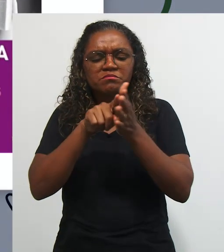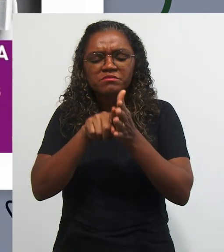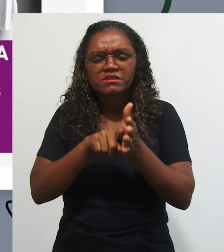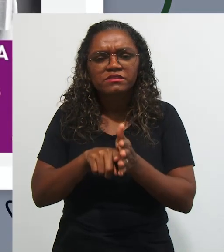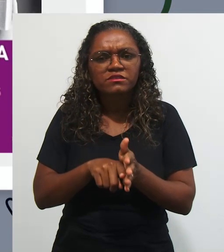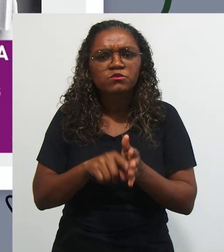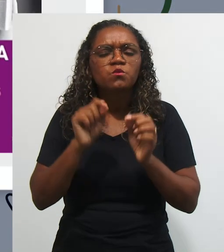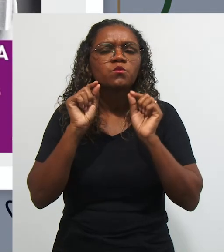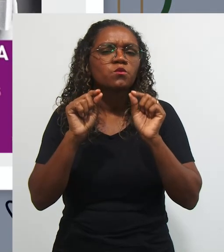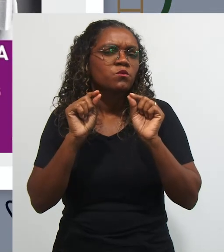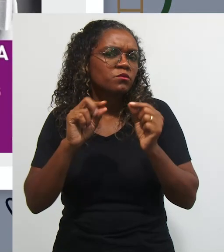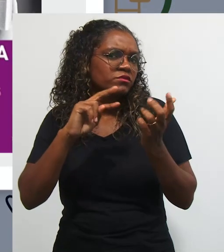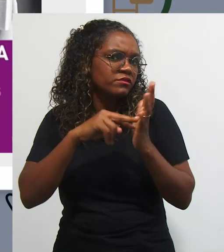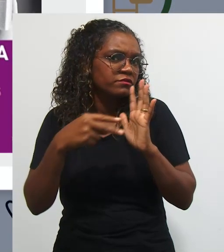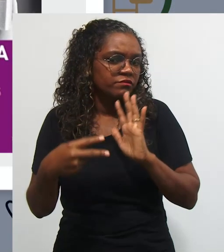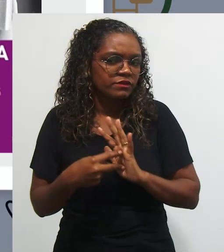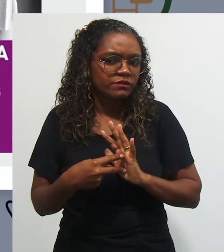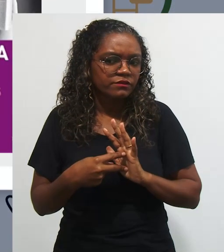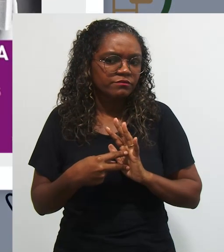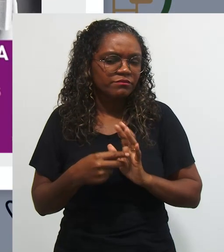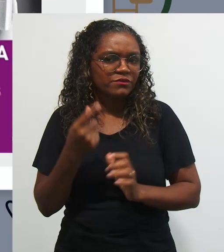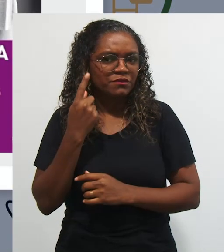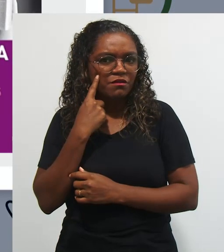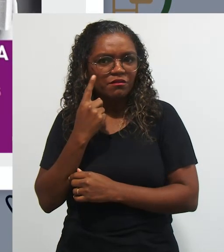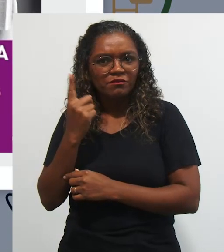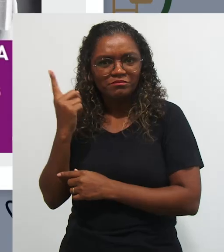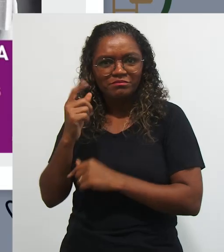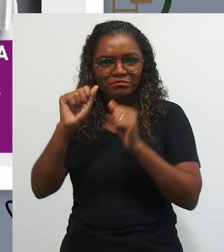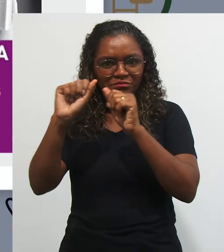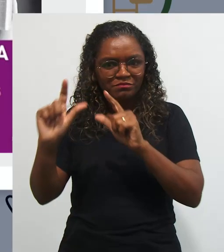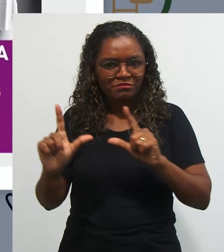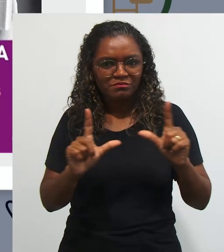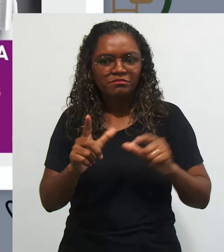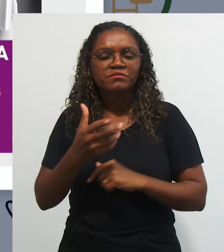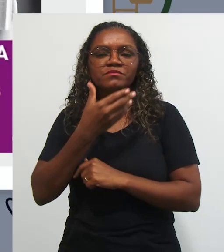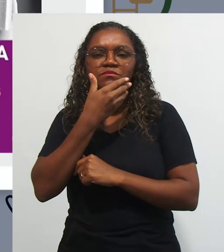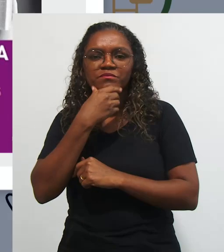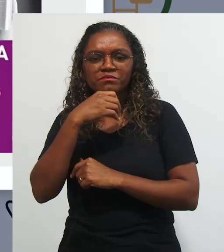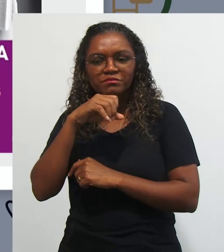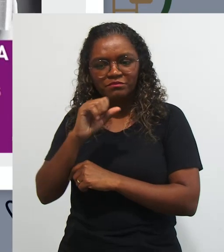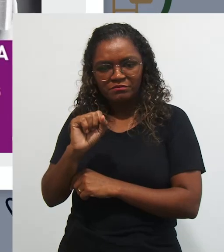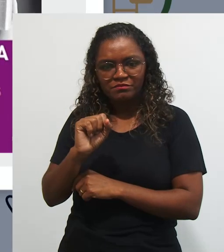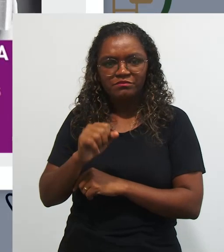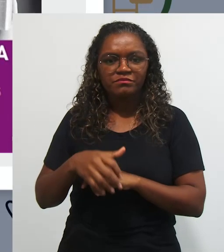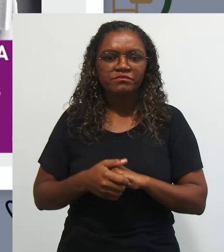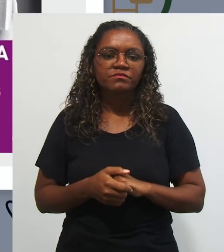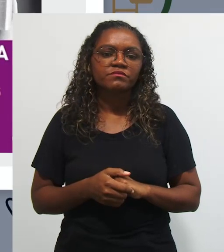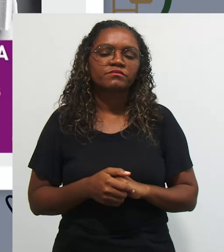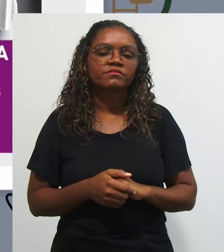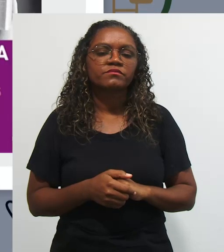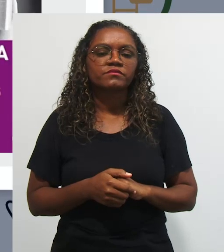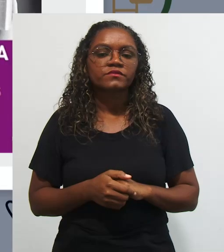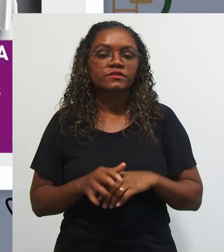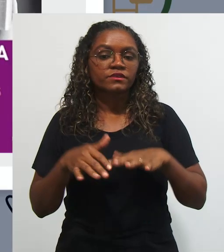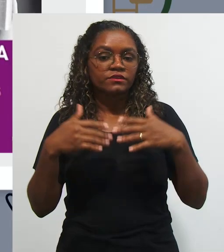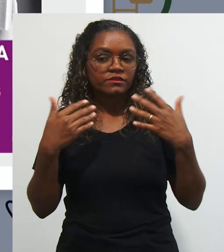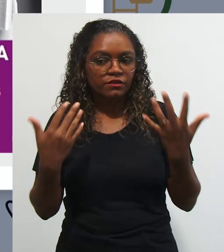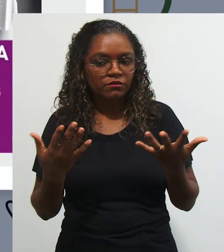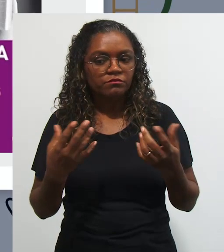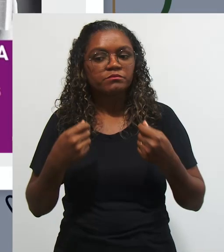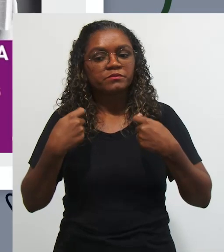pesquisa? Bom, olha aí o Paulinho, que tudo. O que a gente acabou de ler, olha só.